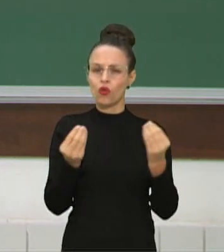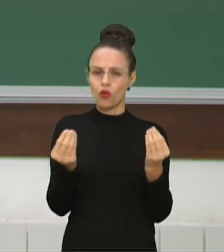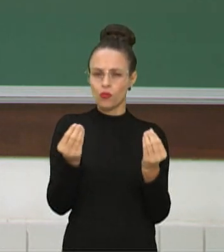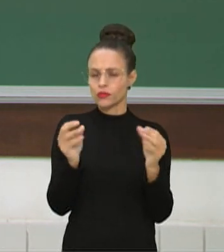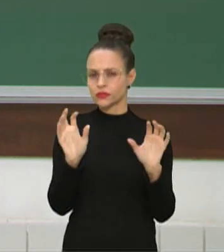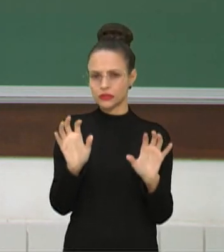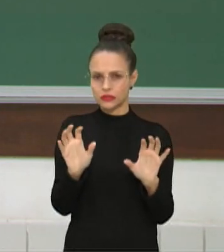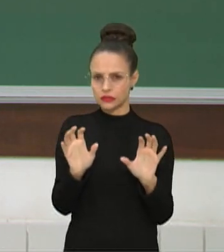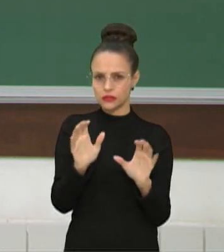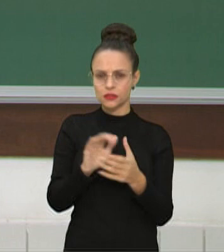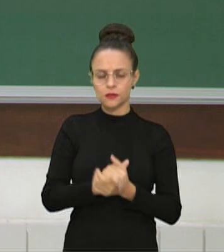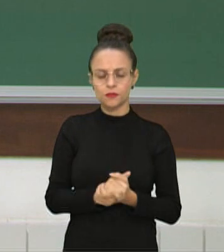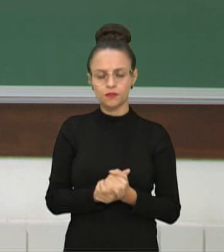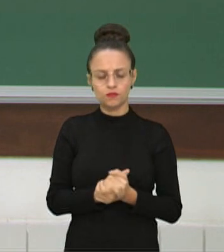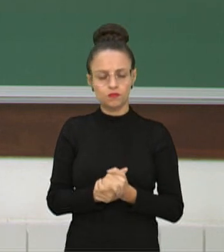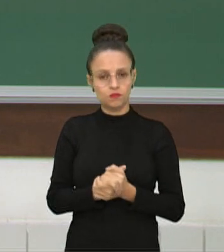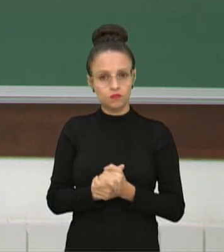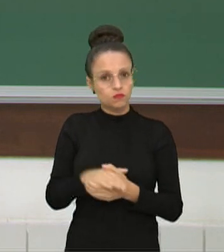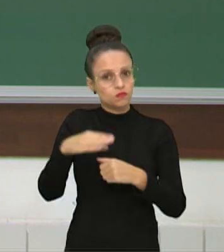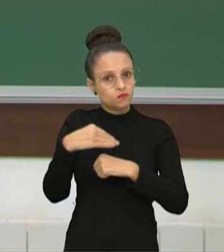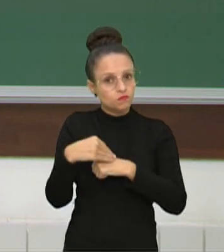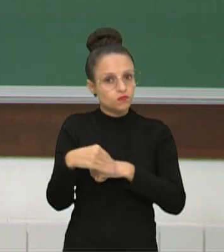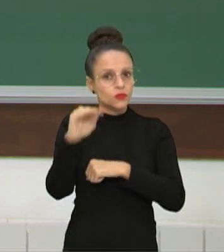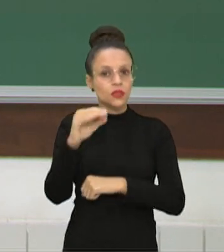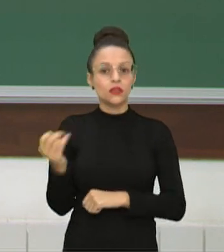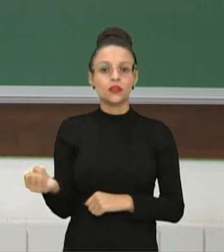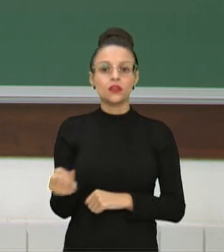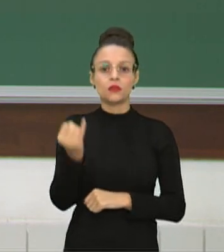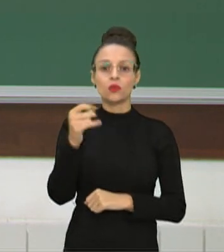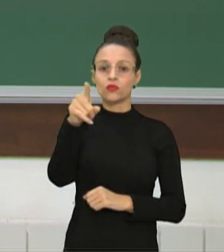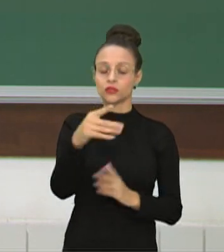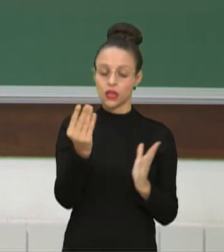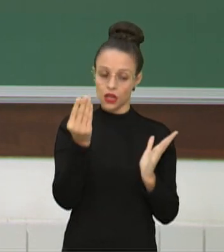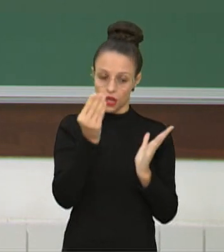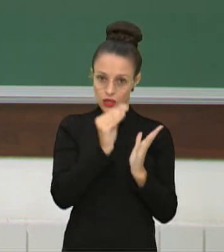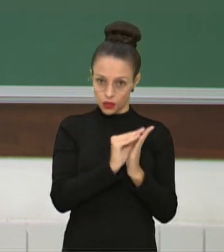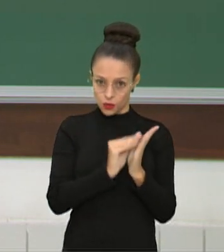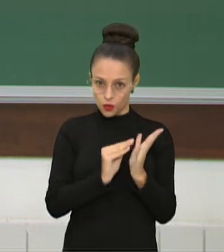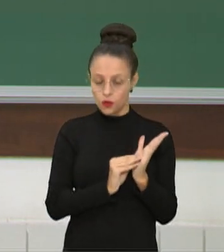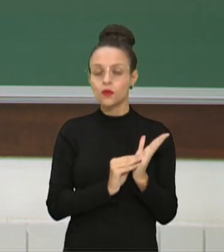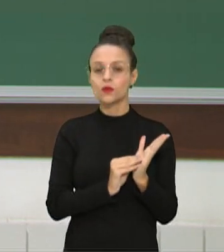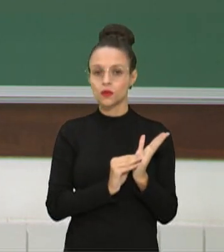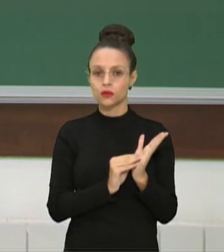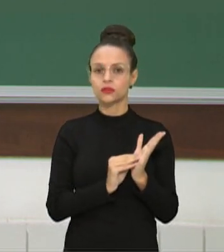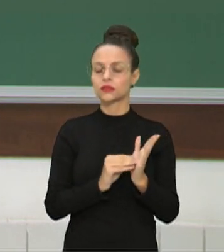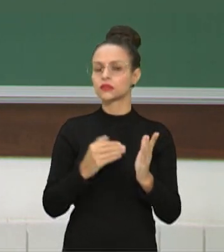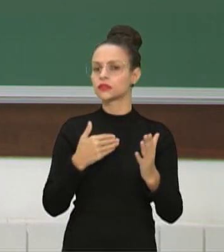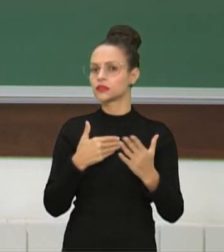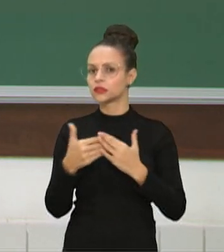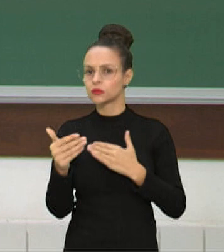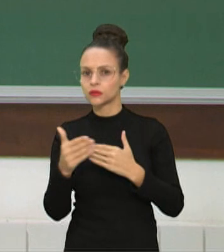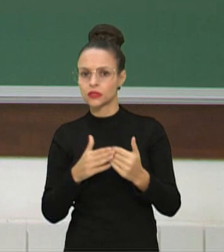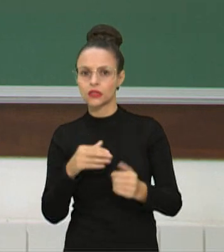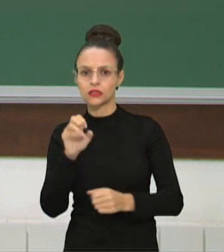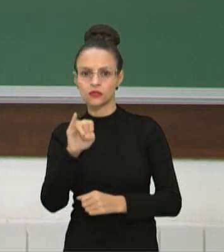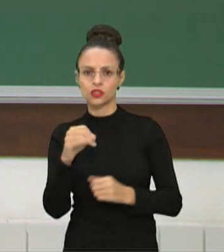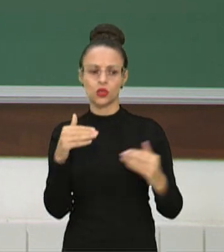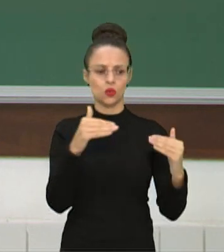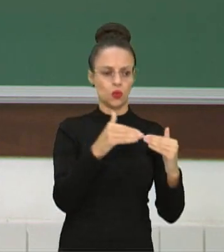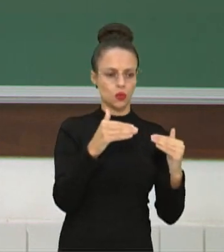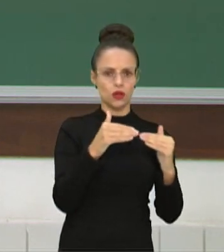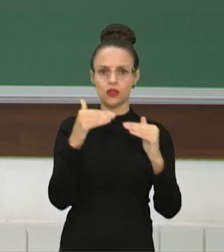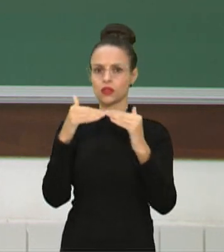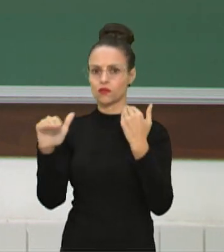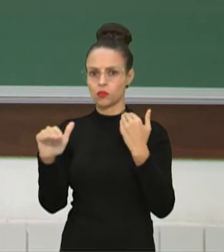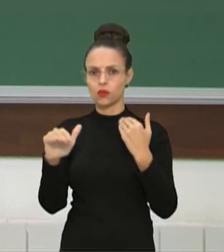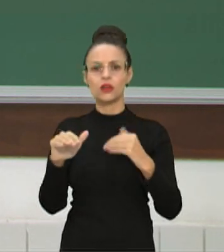ideia? Uma ressalva importante, por favor, anote isso. Não interessa se você é contra ou a favor,